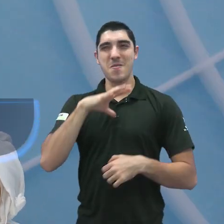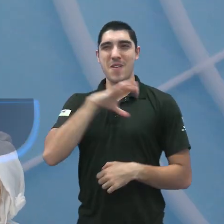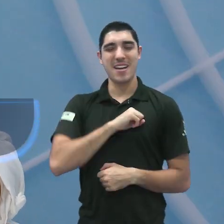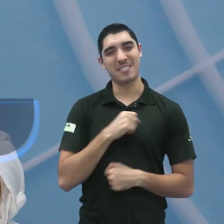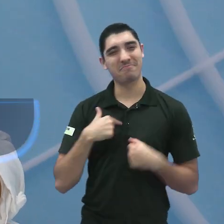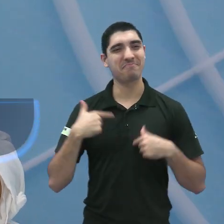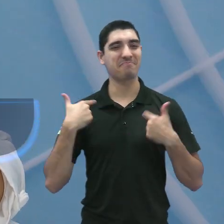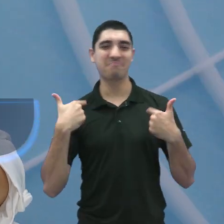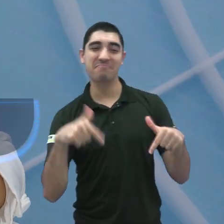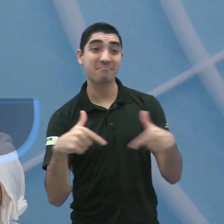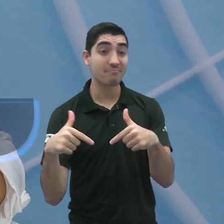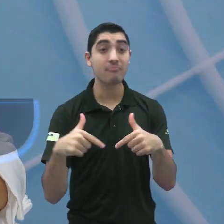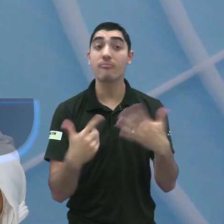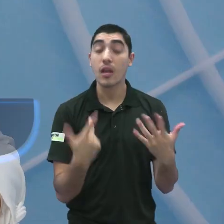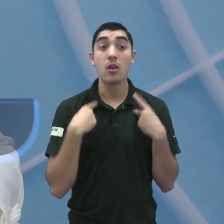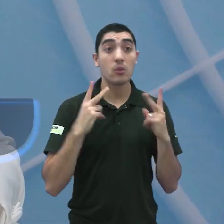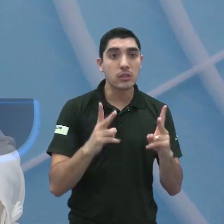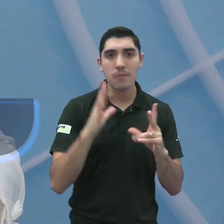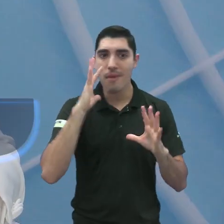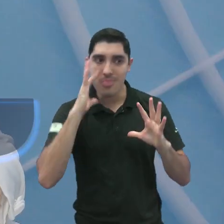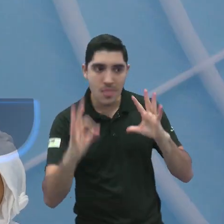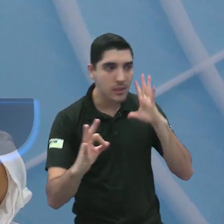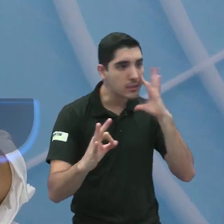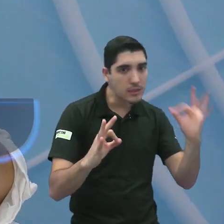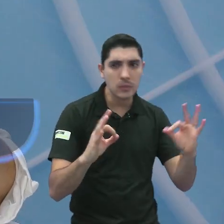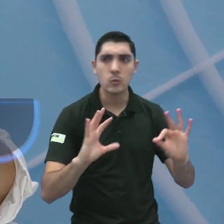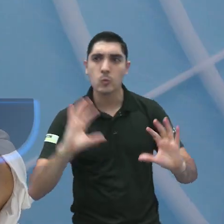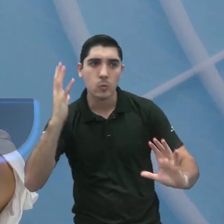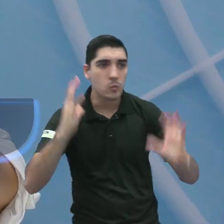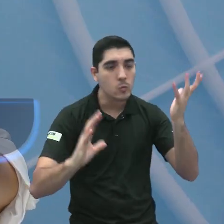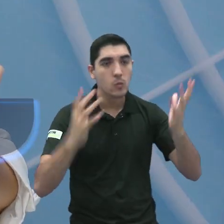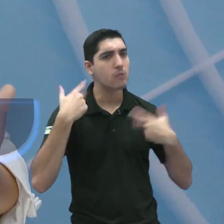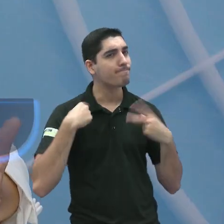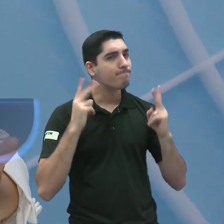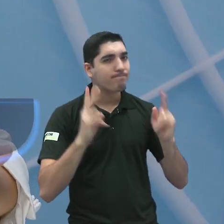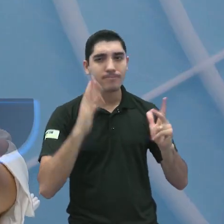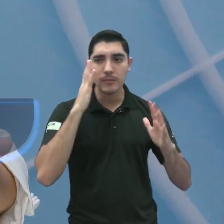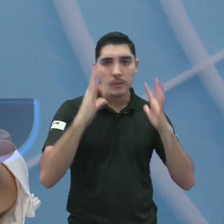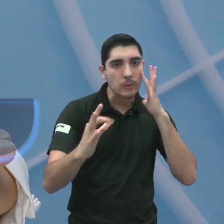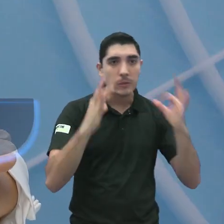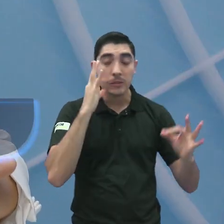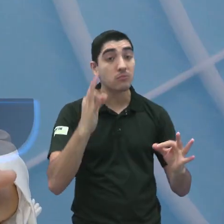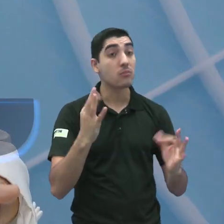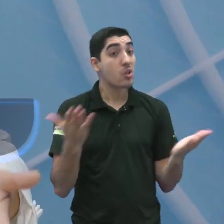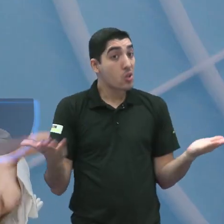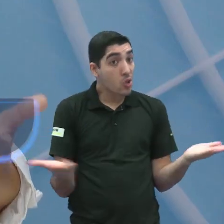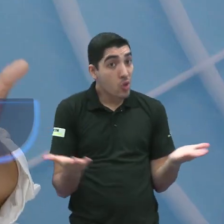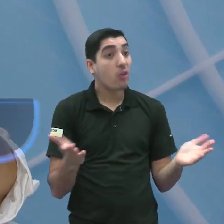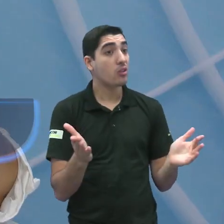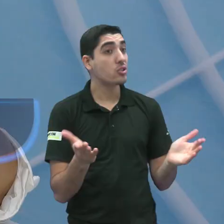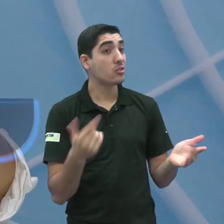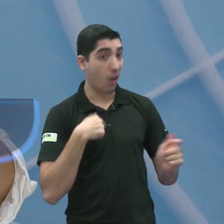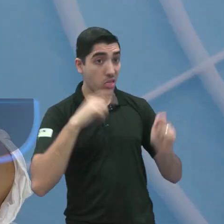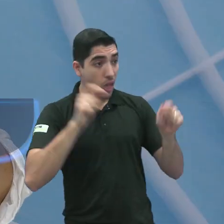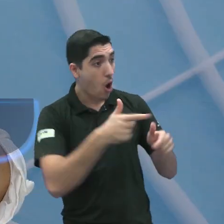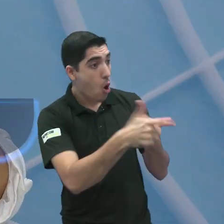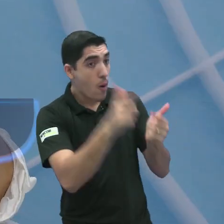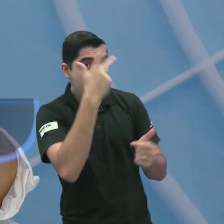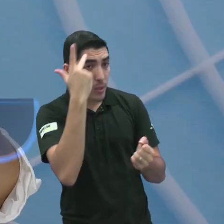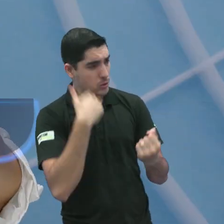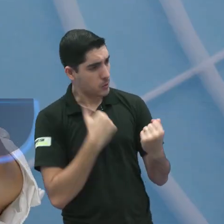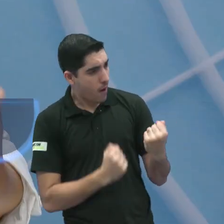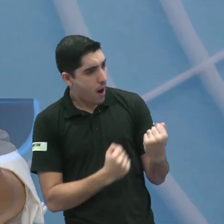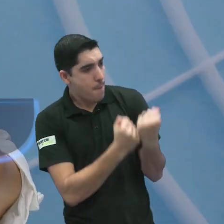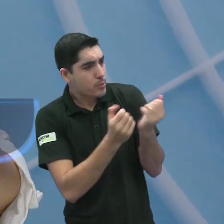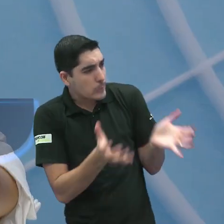estar antenada para aquilo que está acontecendo. E hoje eu tenho a oportunidade de apoiar outras pessoas que estão chegando